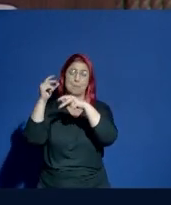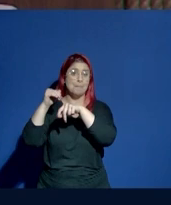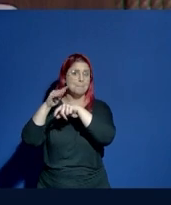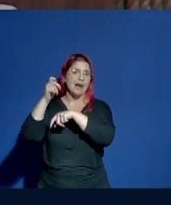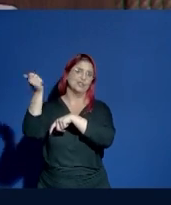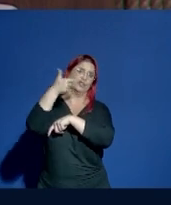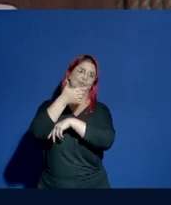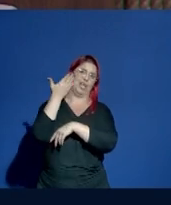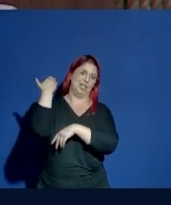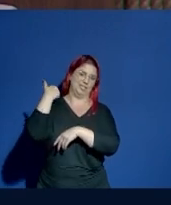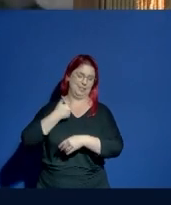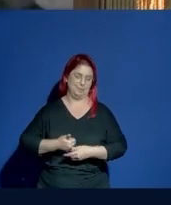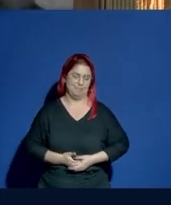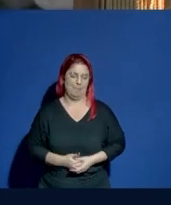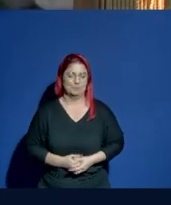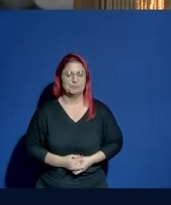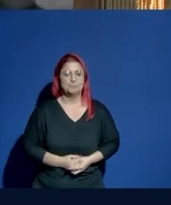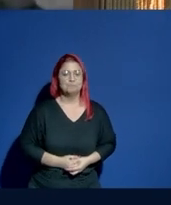já atingiu antes, né?